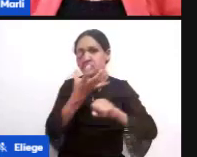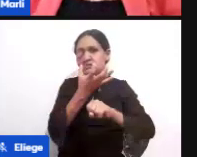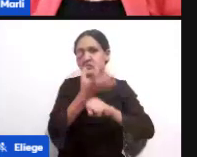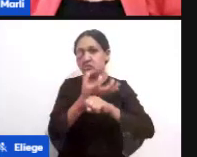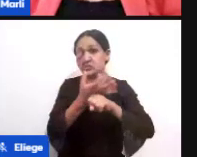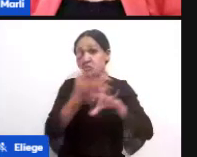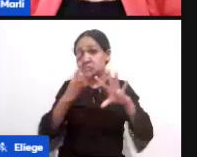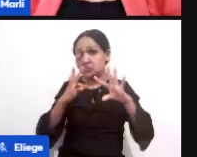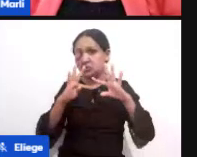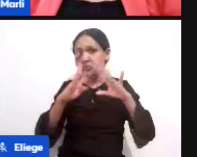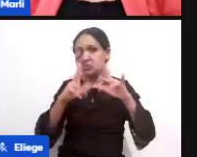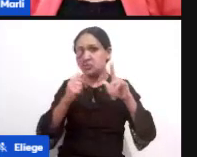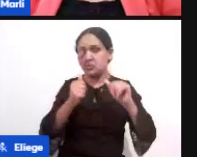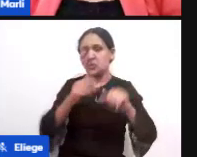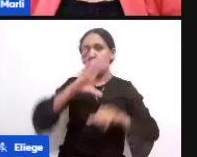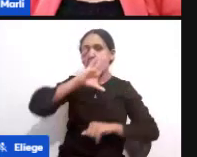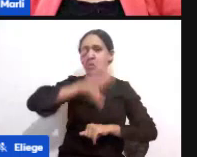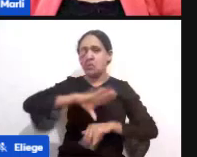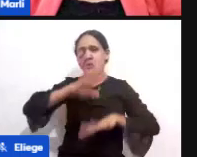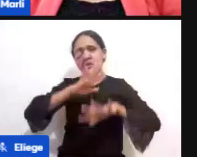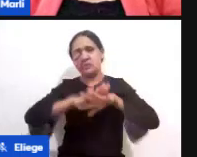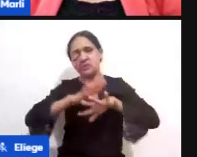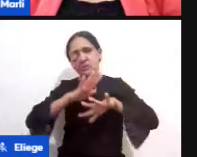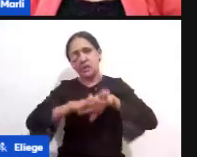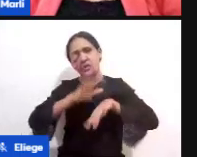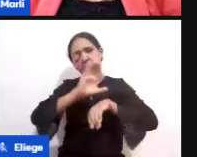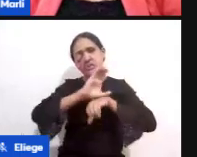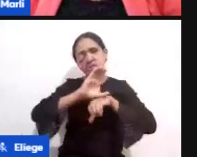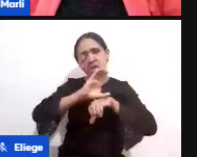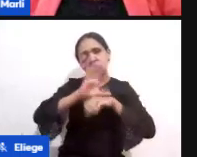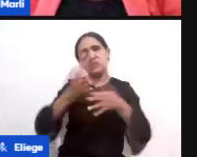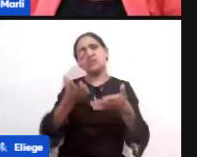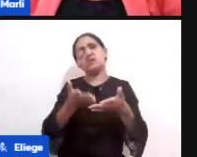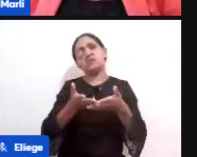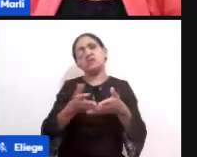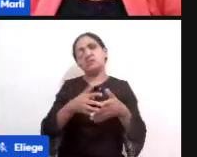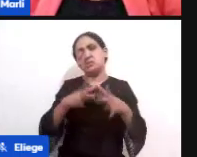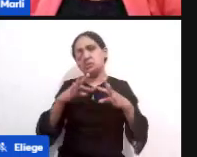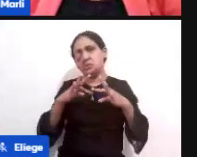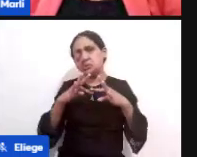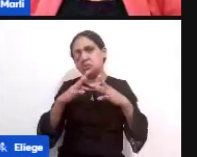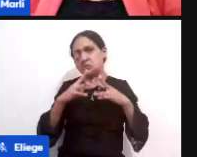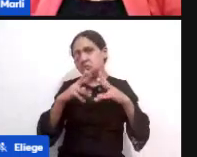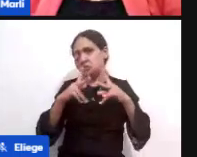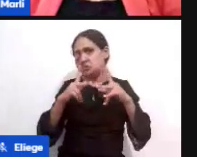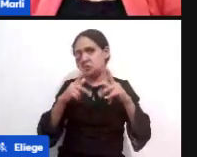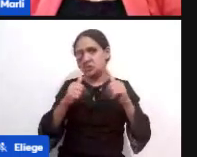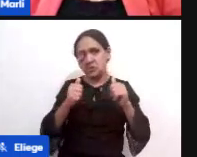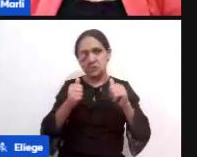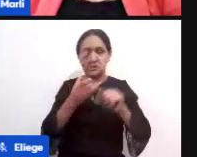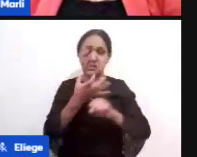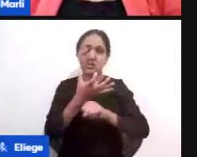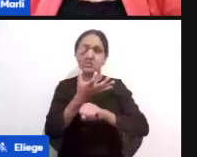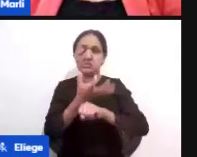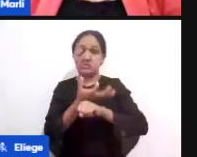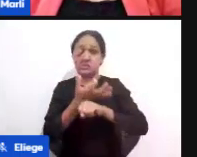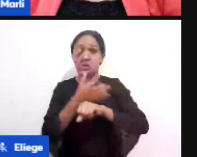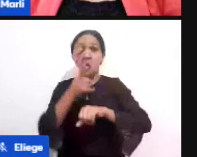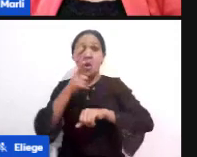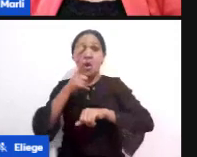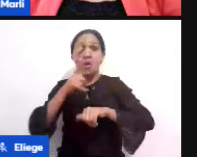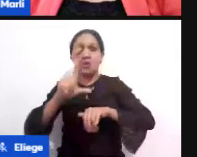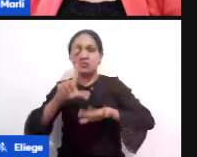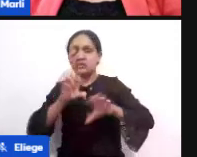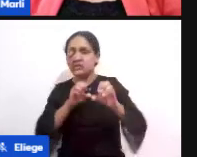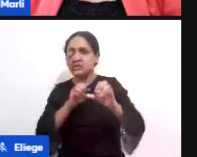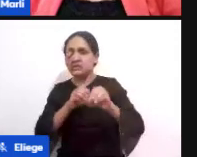conteúdos, português, matemática, ciências, né? Todas as disciplinas, elas poderão ser trabalhadas